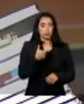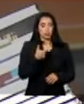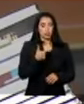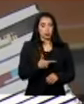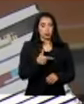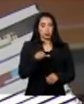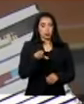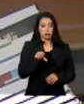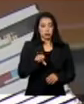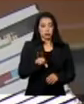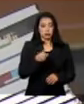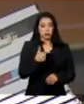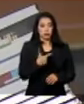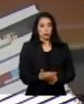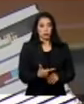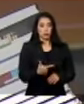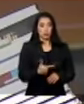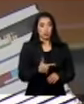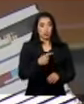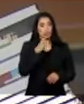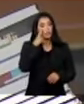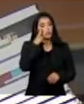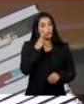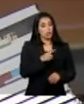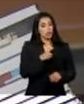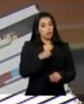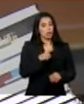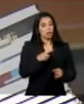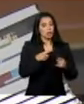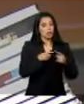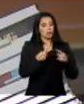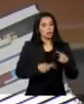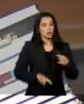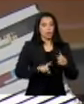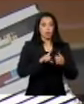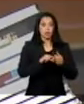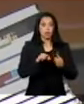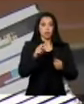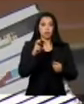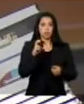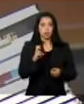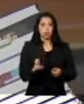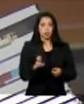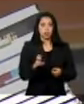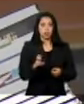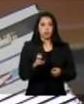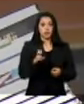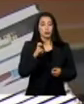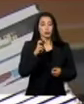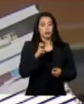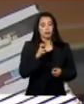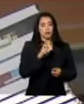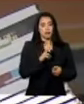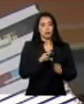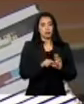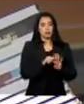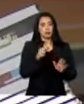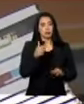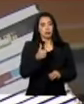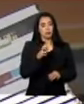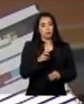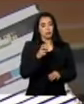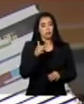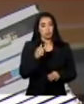esvaziou o artigo 5º, 57, da Constituição Federal,